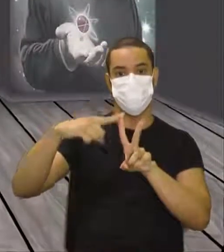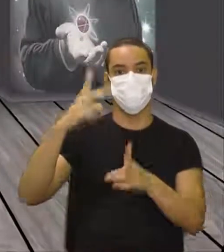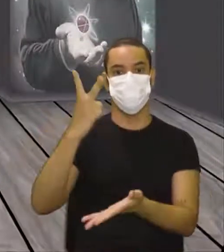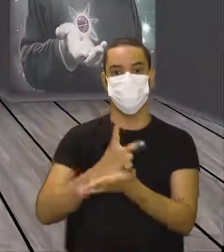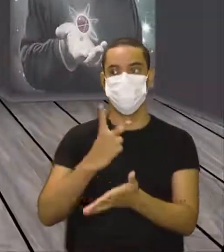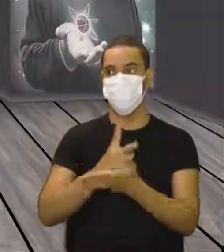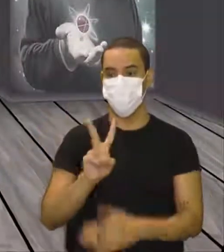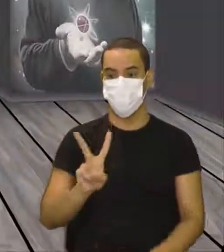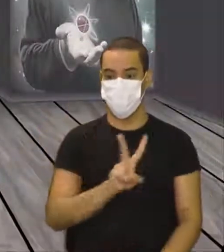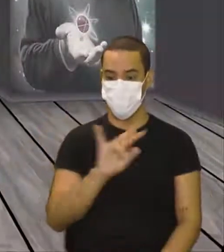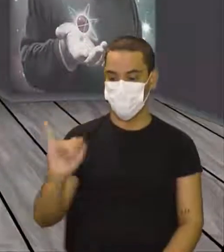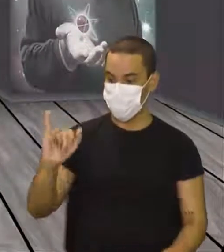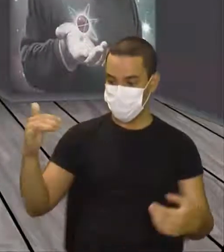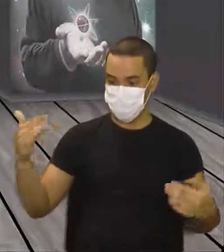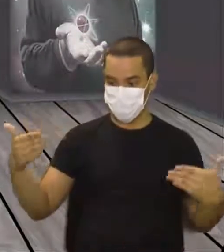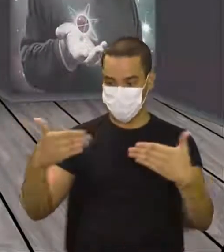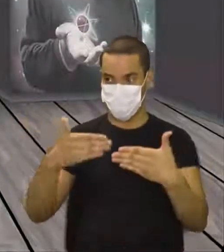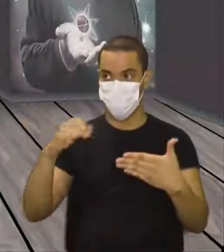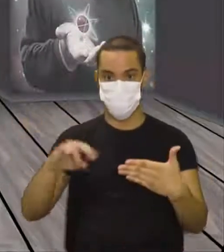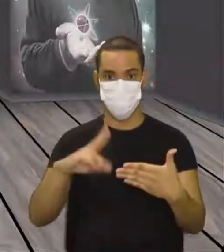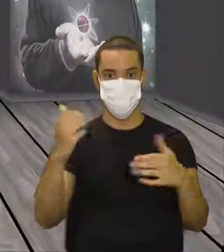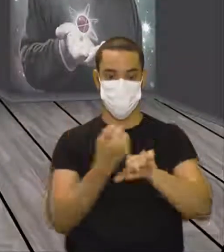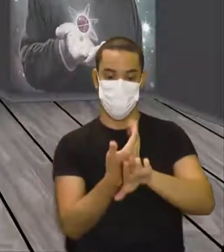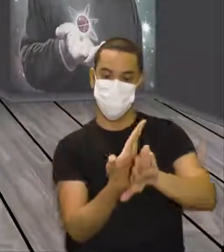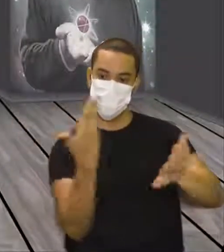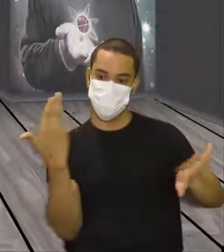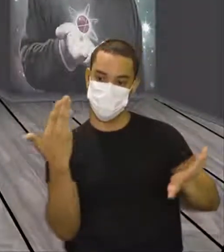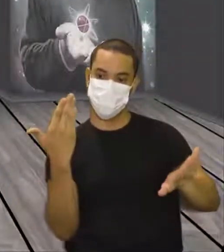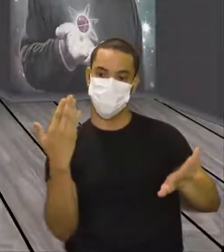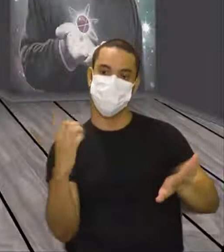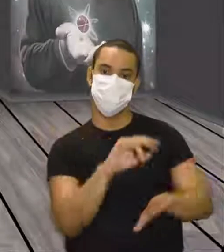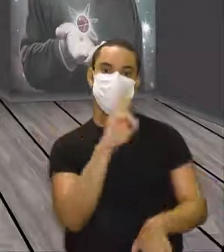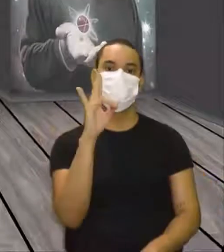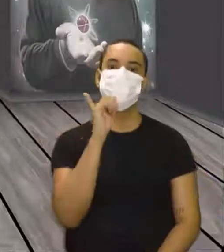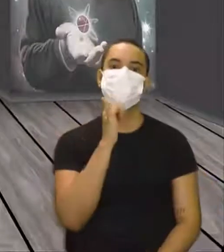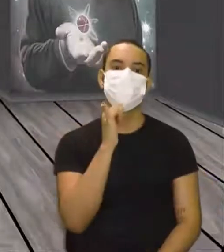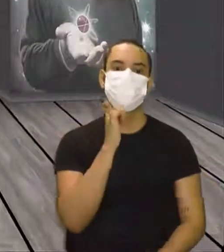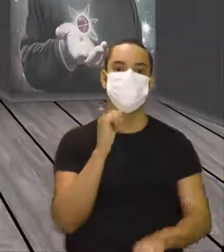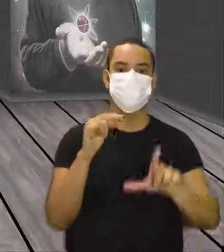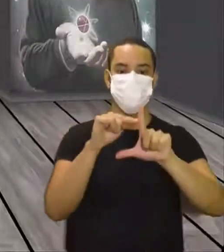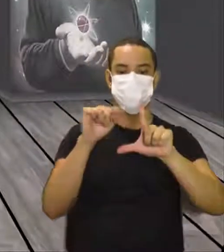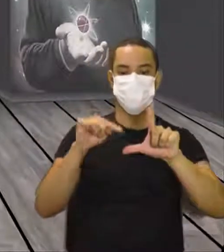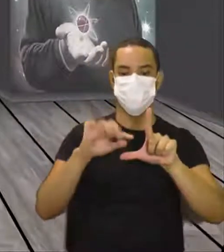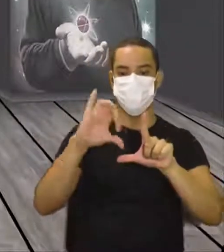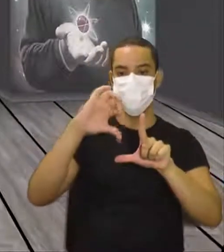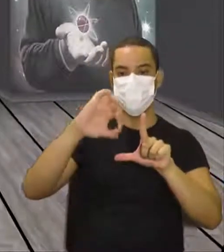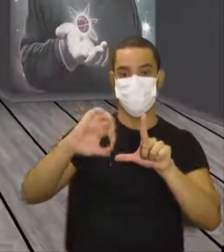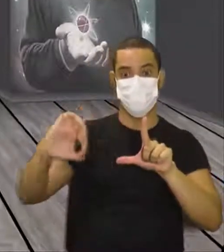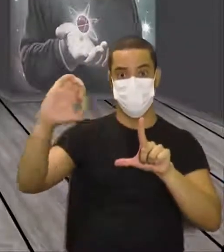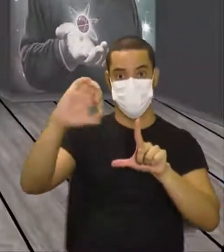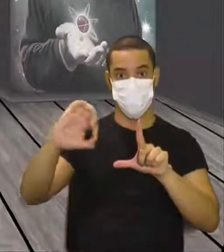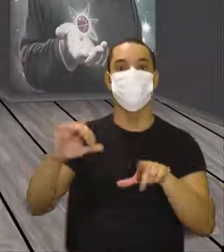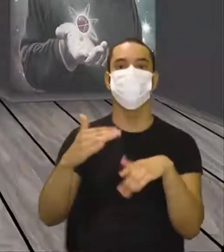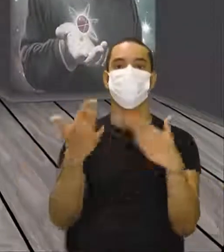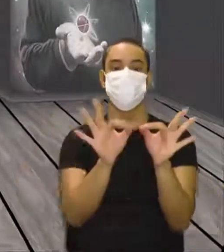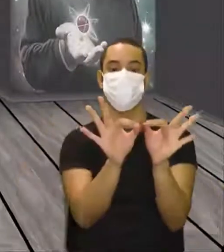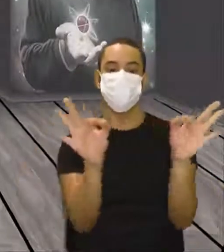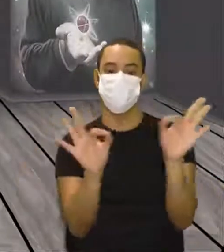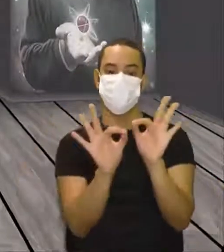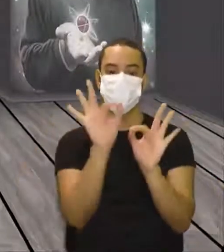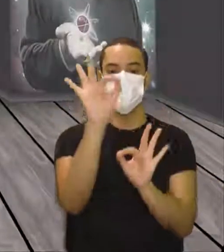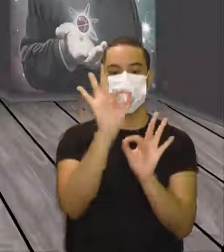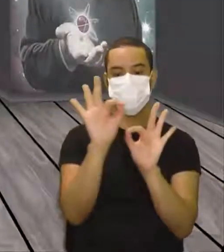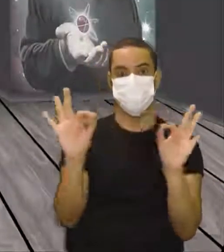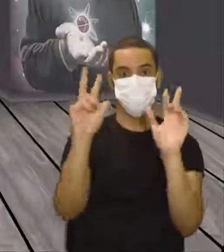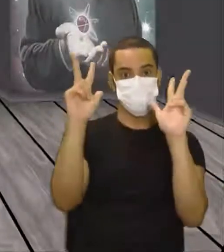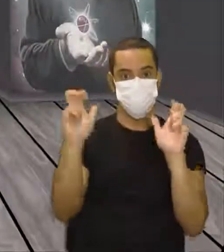de encontro, quando está se afastando, ou quando está, por exemplo, fazendo um ângulo de 90 graus. Qual é a distância que vai estar entre eles e